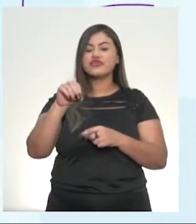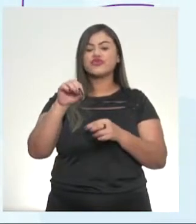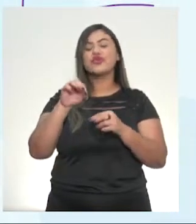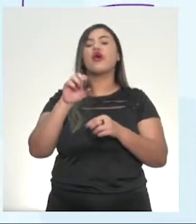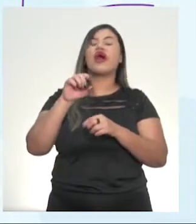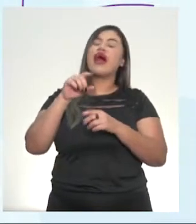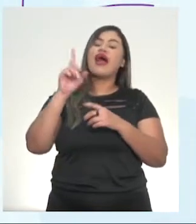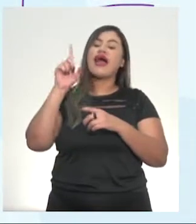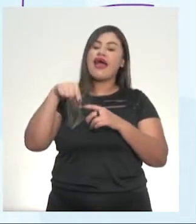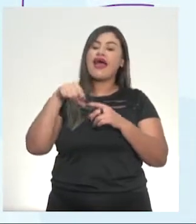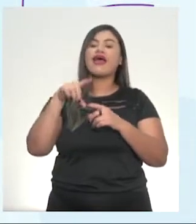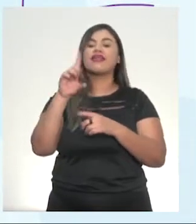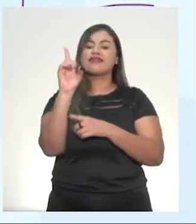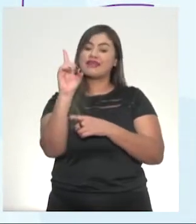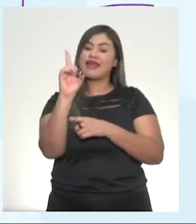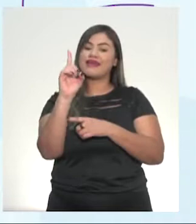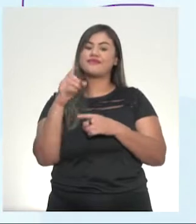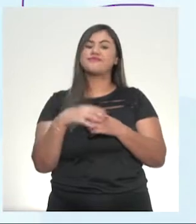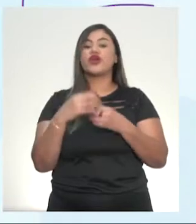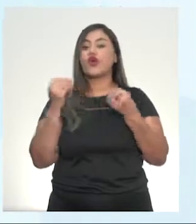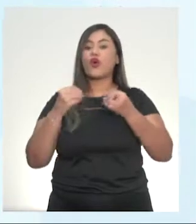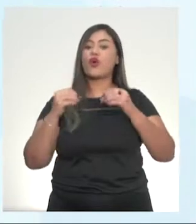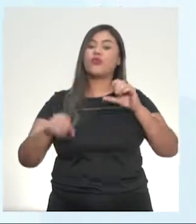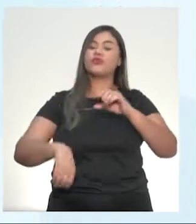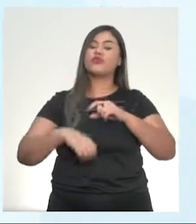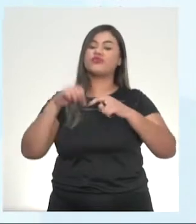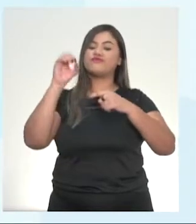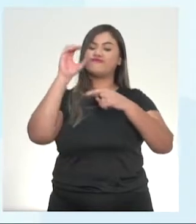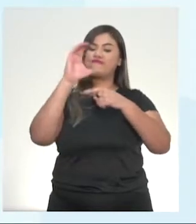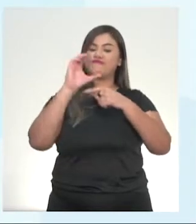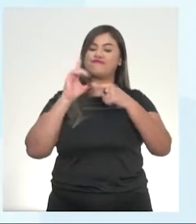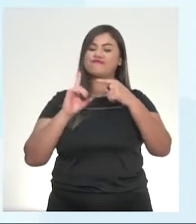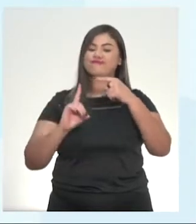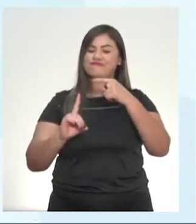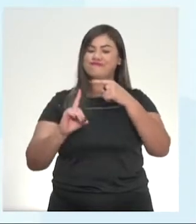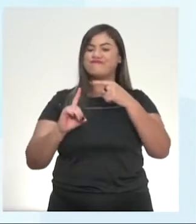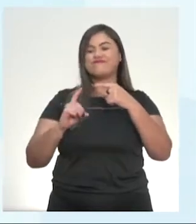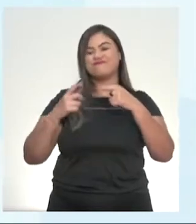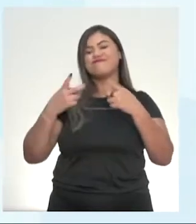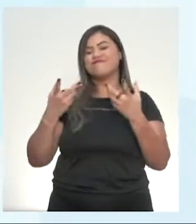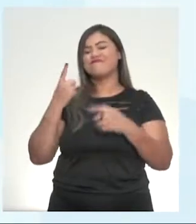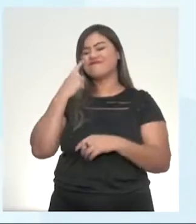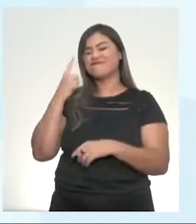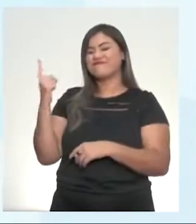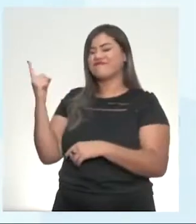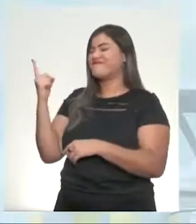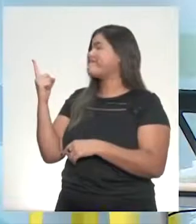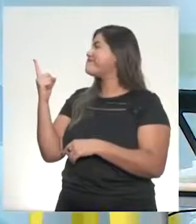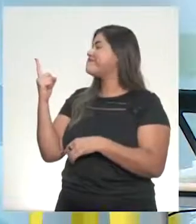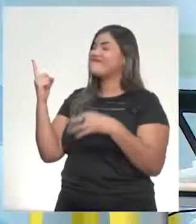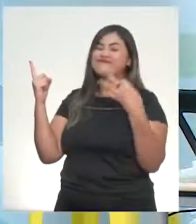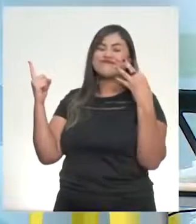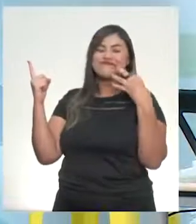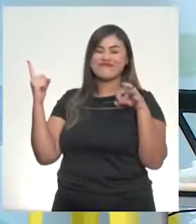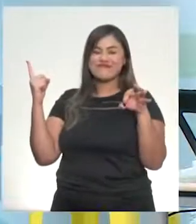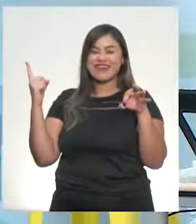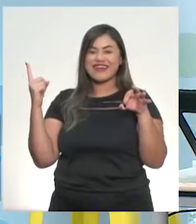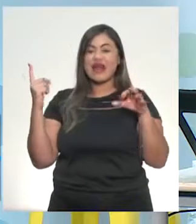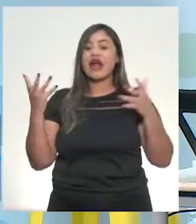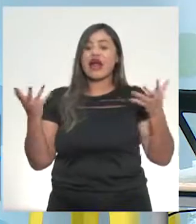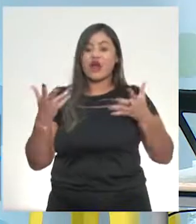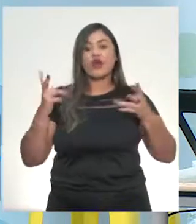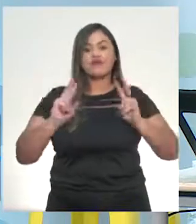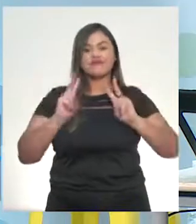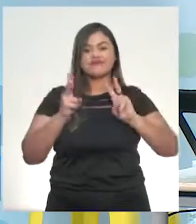diâmetro. Alternativa C. Com certeza, parabéns para você que acertou. Ótimo. Vamos continuar